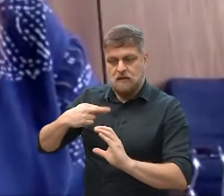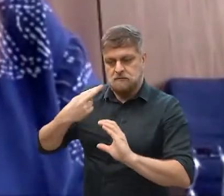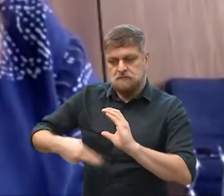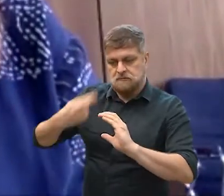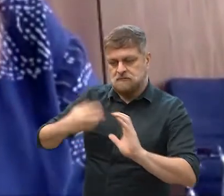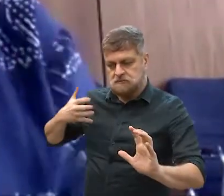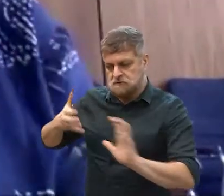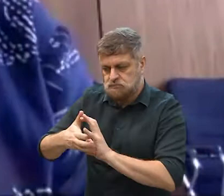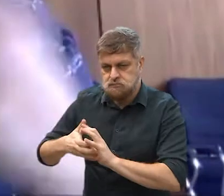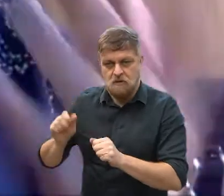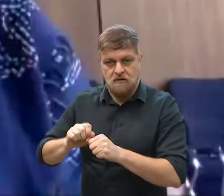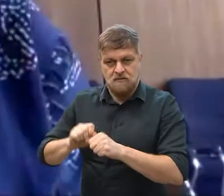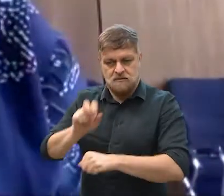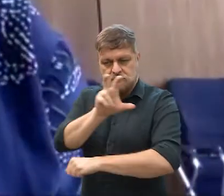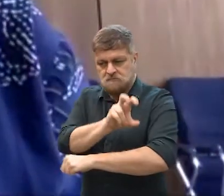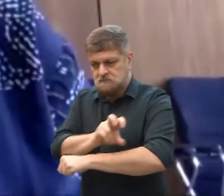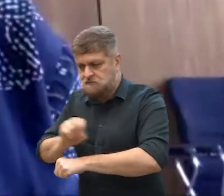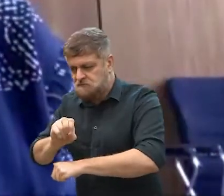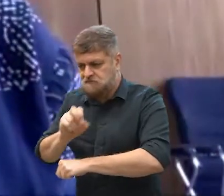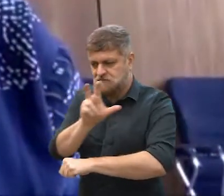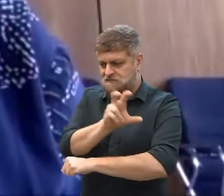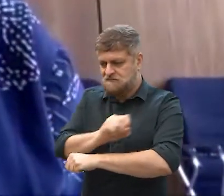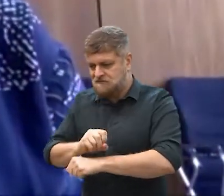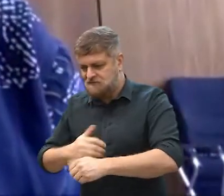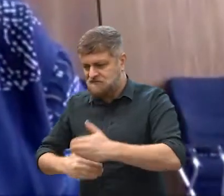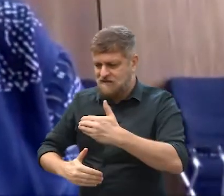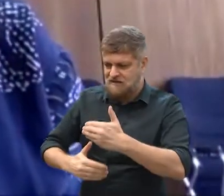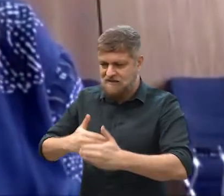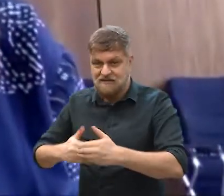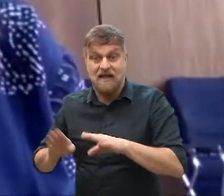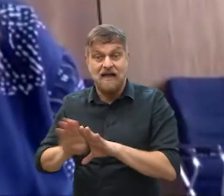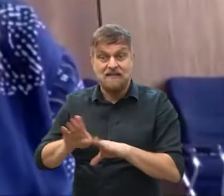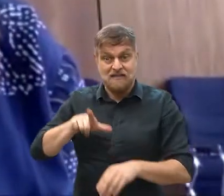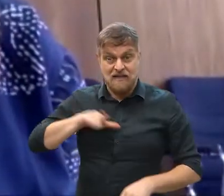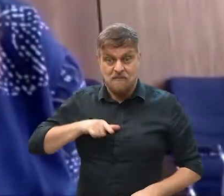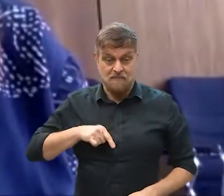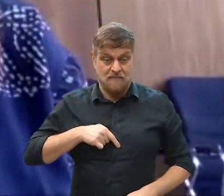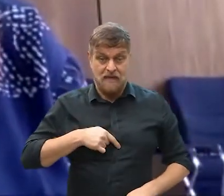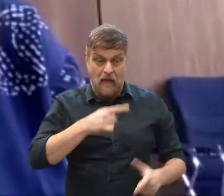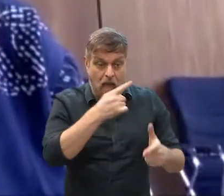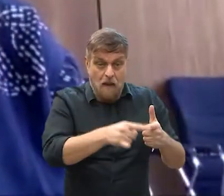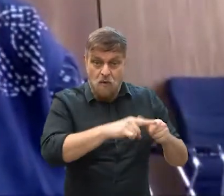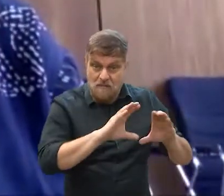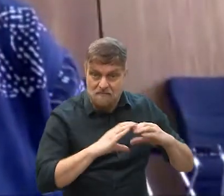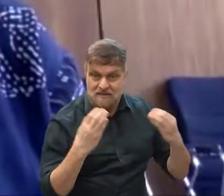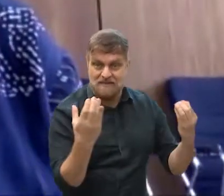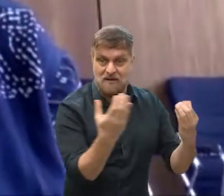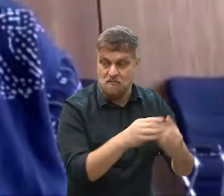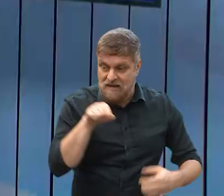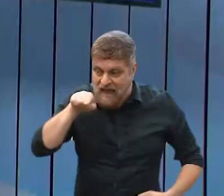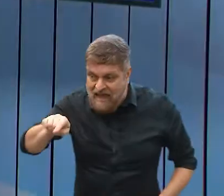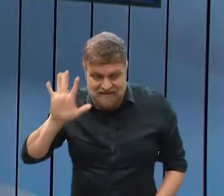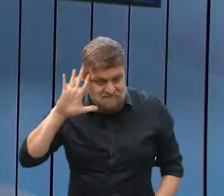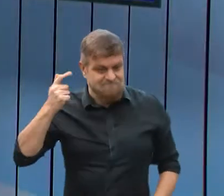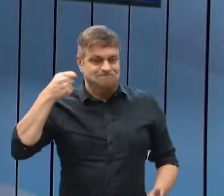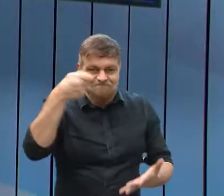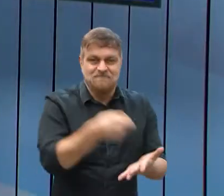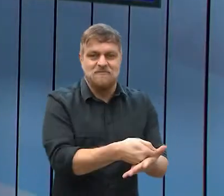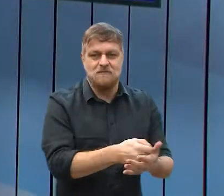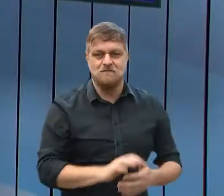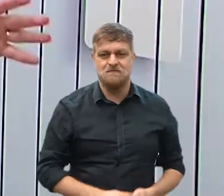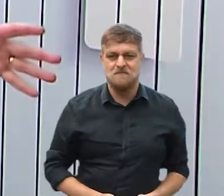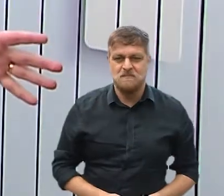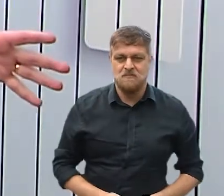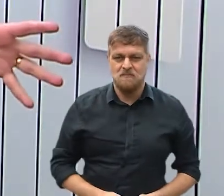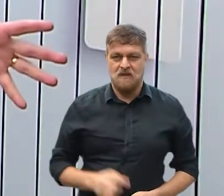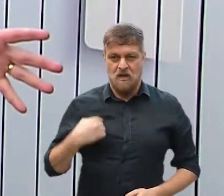lixo, fazendo protótipos de diversas funcionalidades, inclusive resolvendo soluções da própria comunidade. Bom, a gente daqui